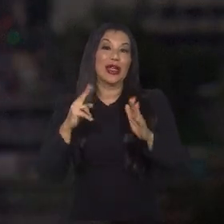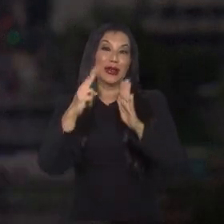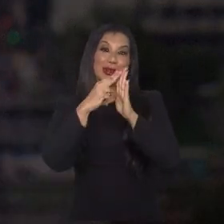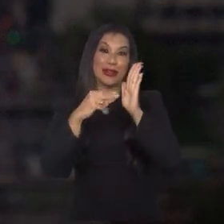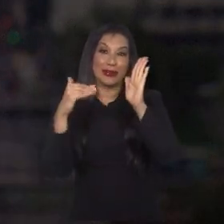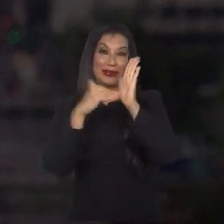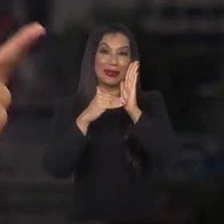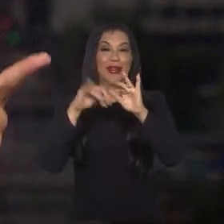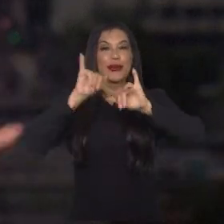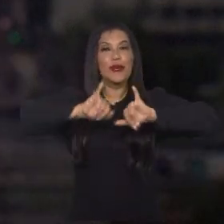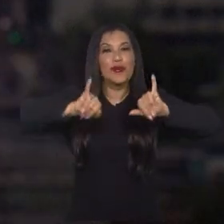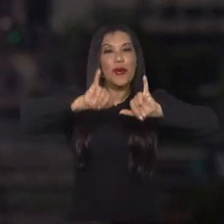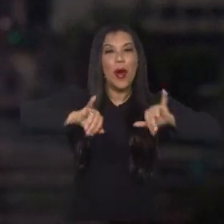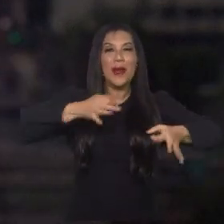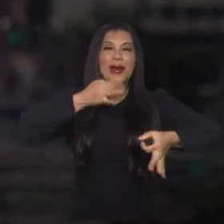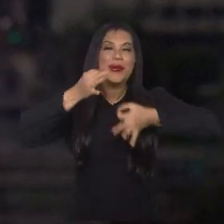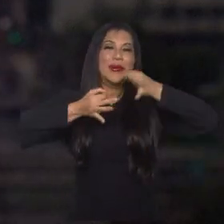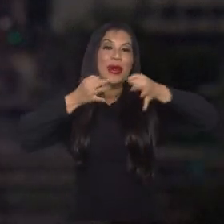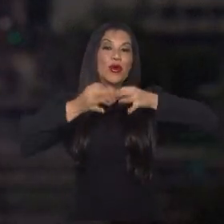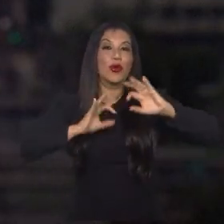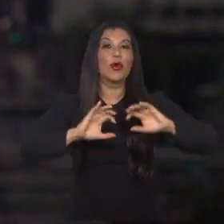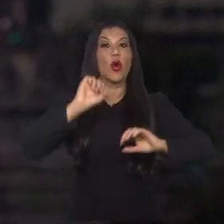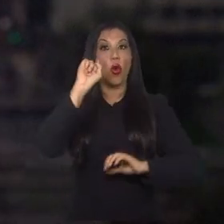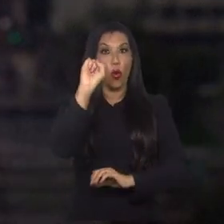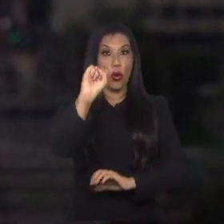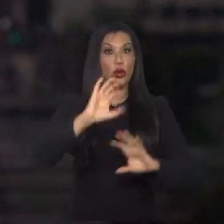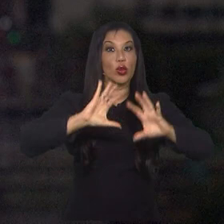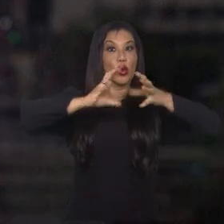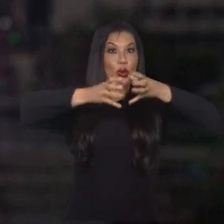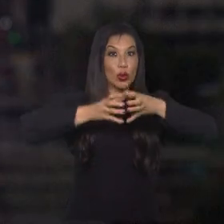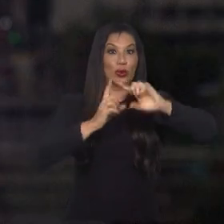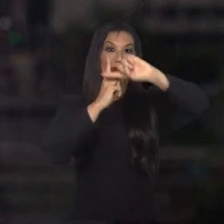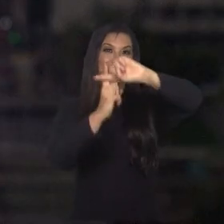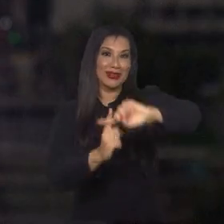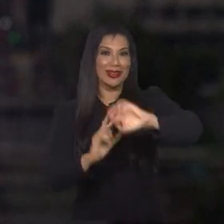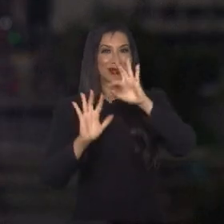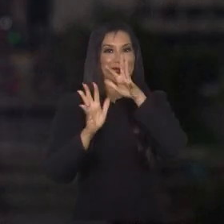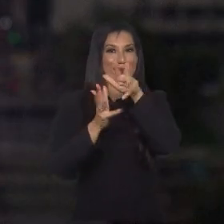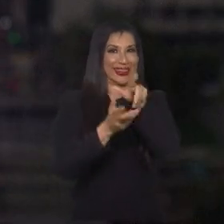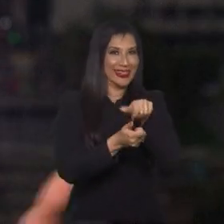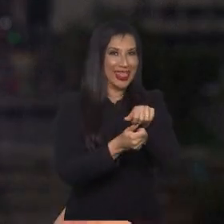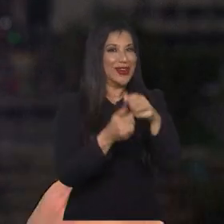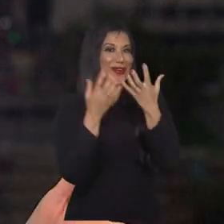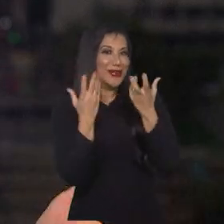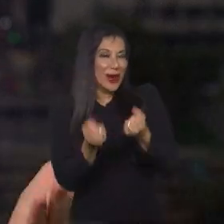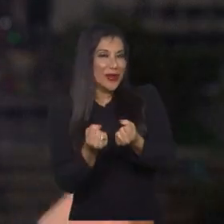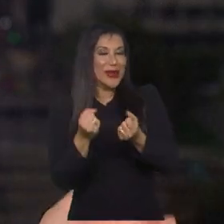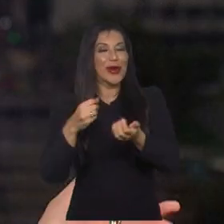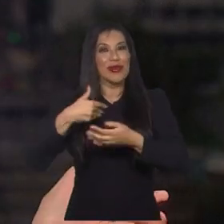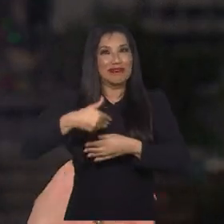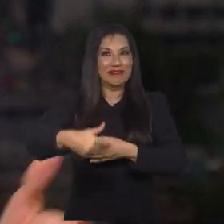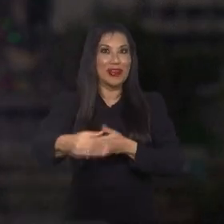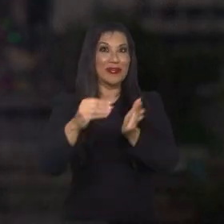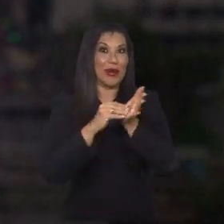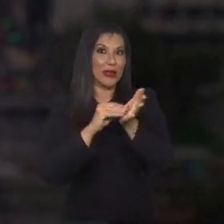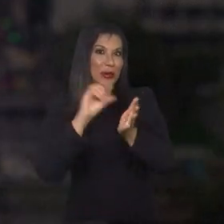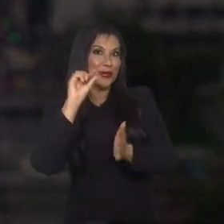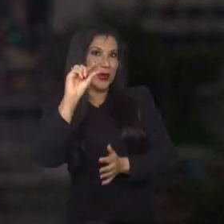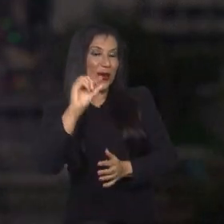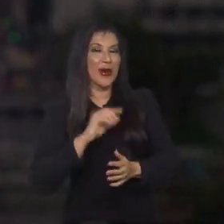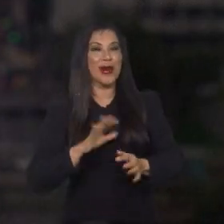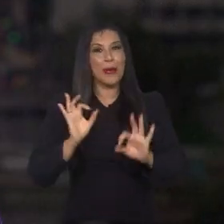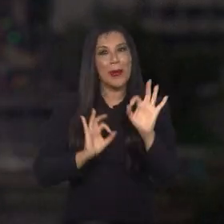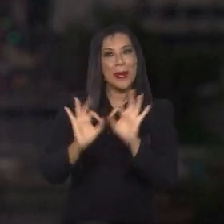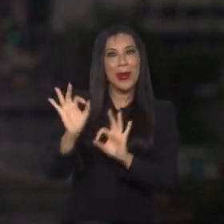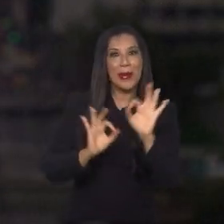gente informa, palpita e comenta sobre os 8 grupos que disputam o Mundial. Bora aquecer, falta pouco. Geral tá